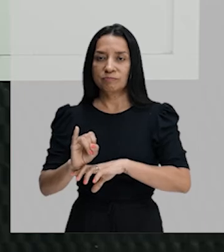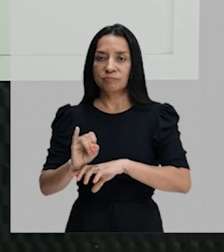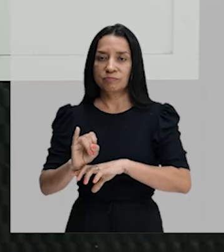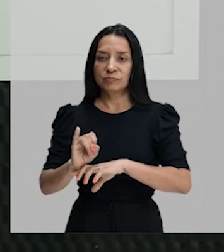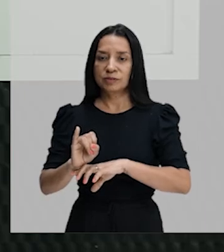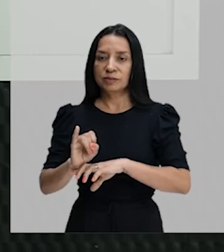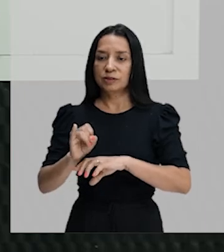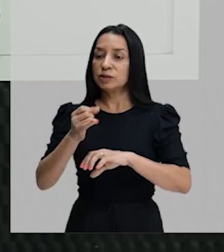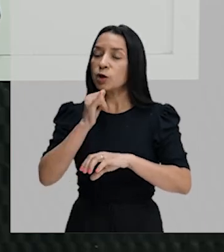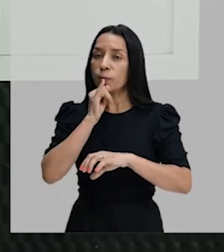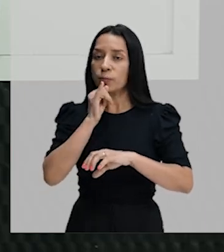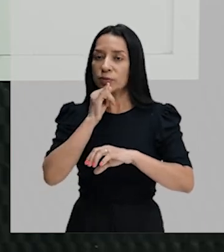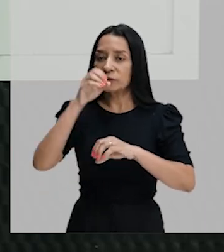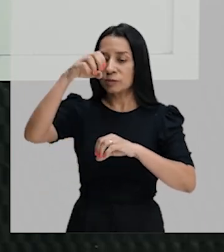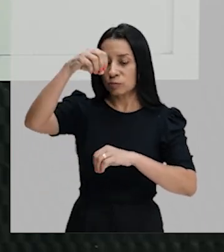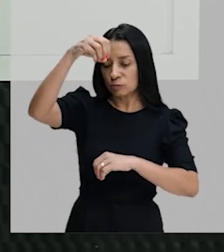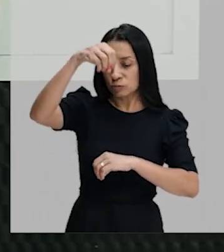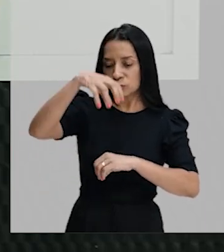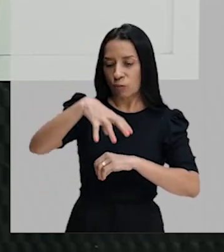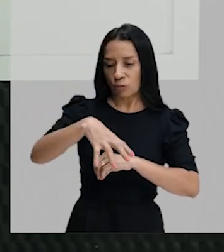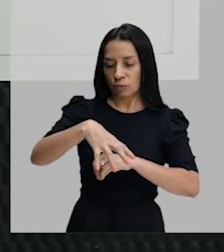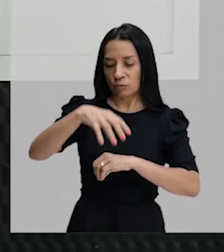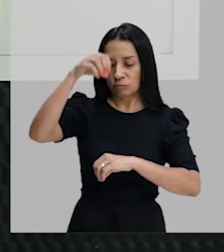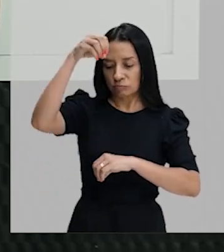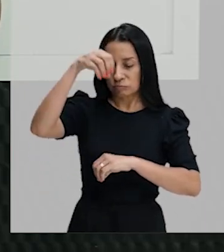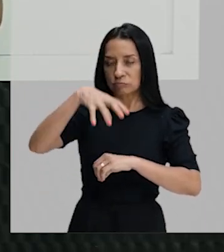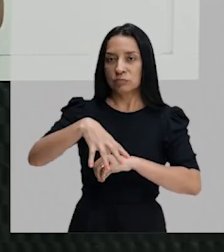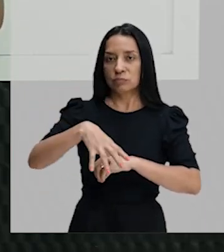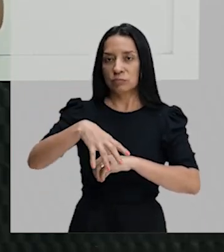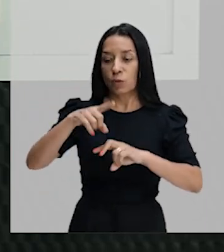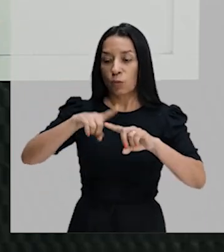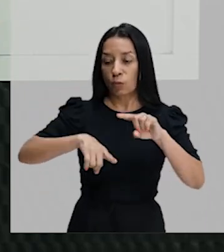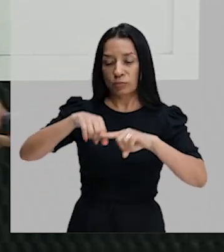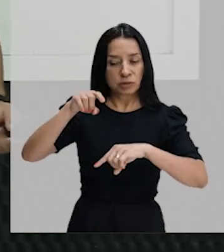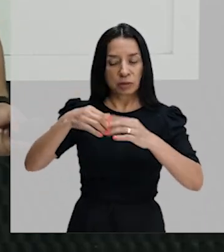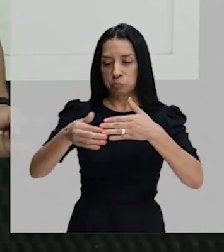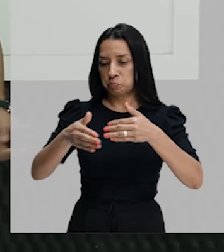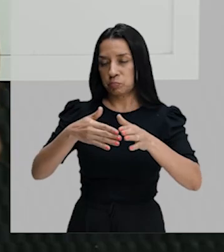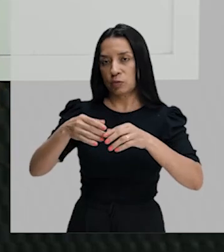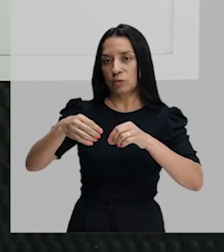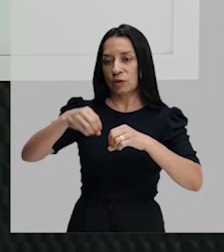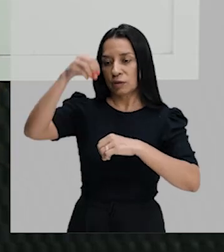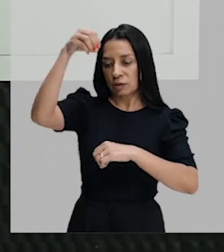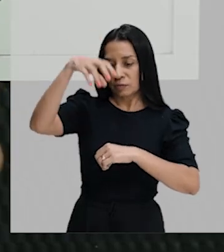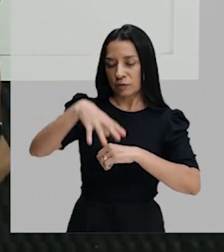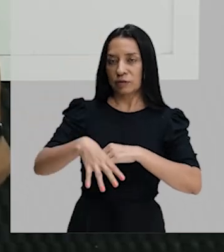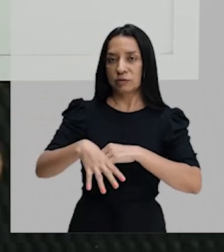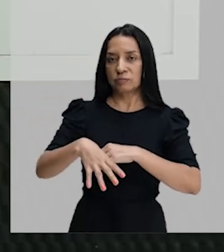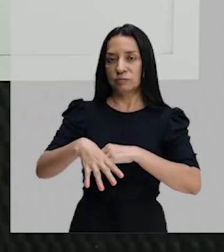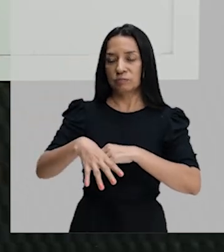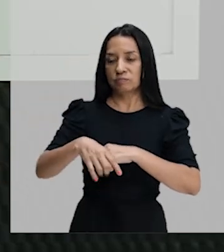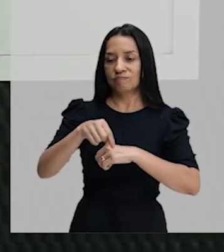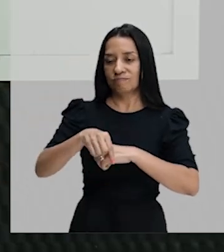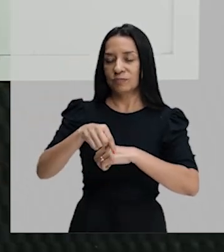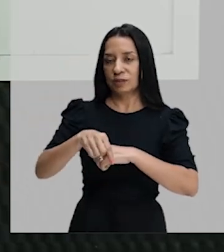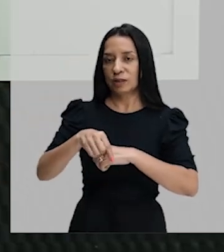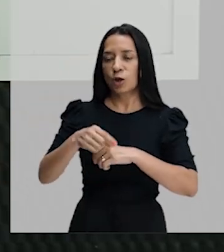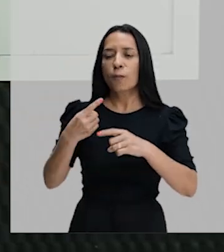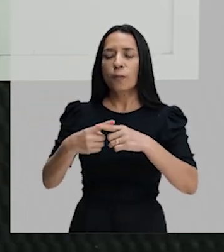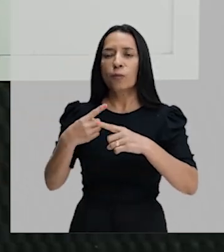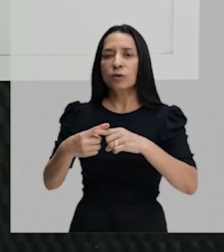abandona um objeto a uma certa altura, ele vai cair. Nós vimos isso na aula passada, né? Que é da livre. Ok? Cai graças